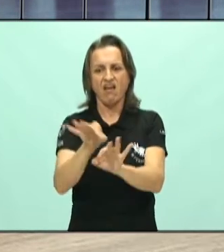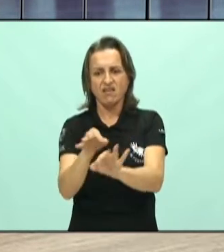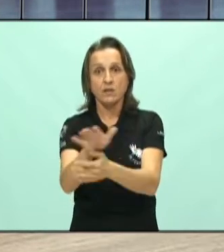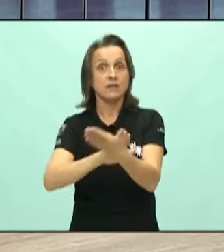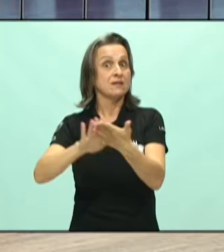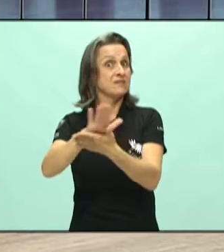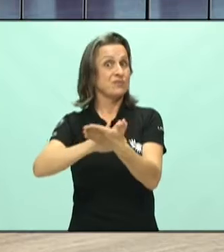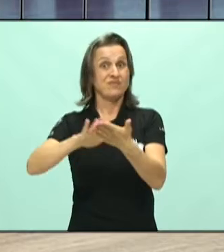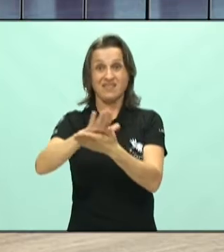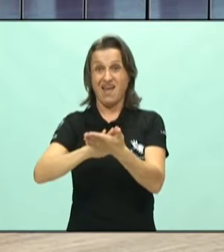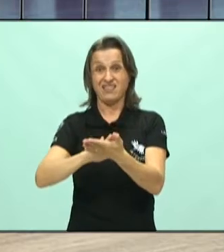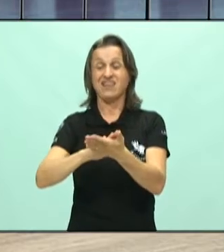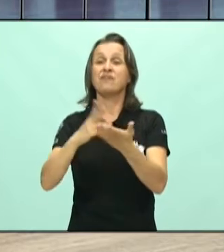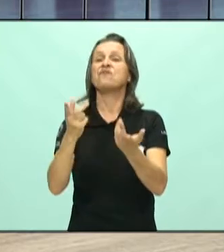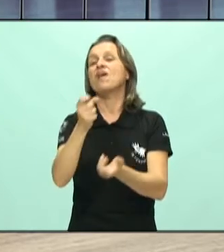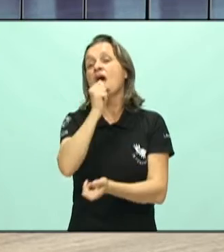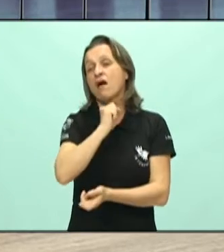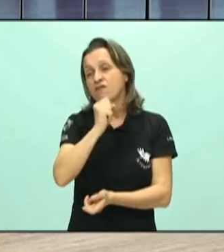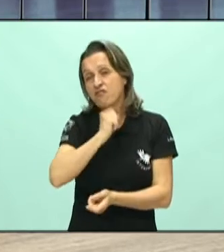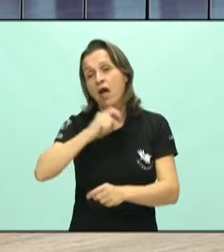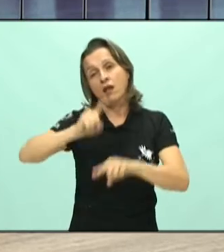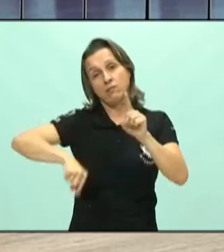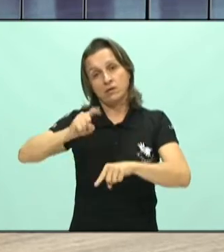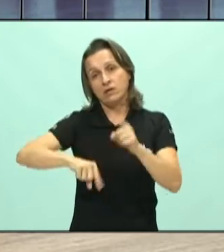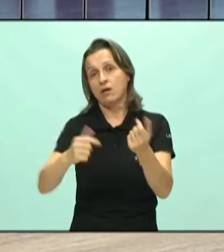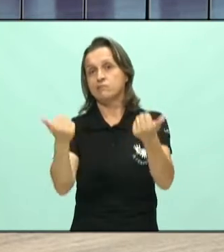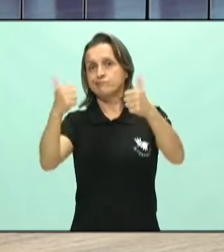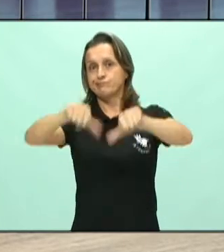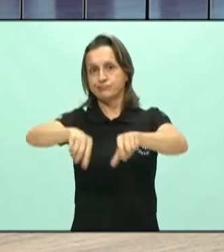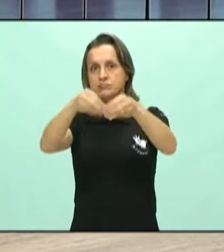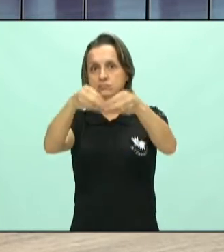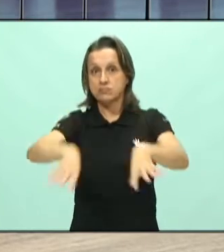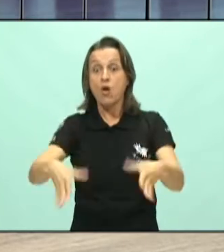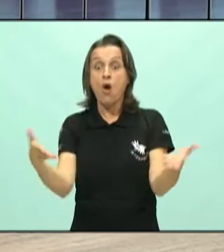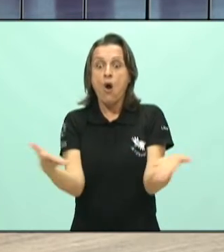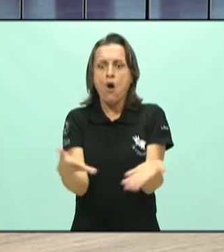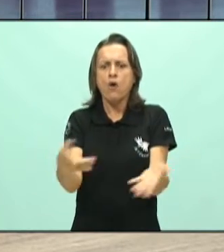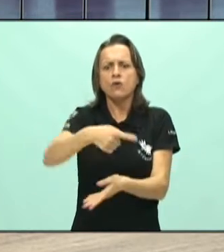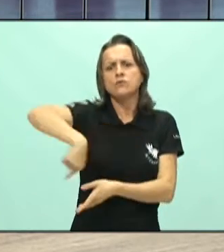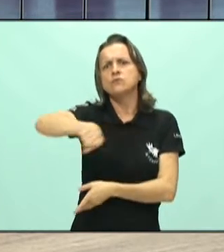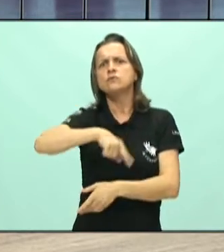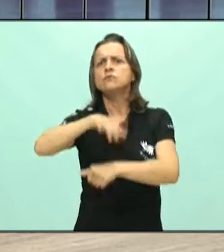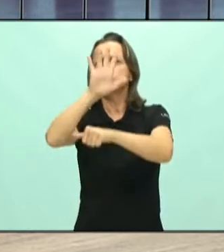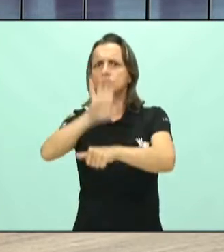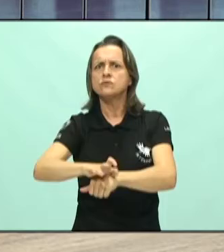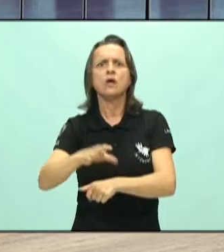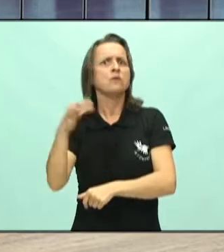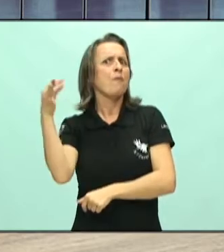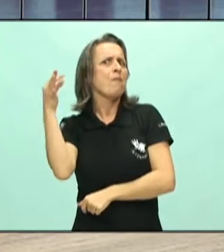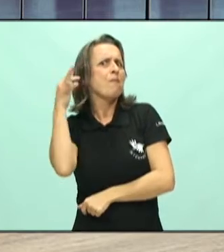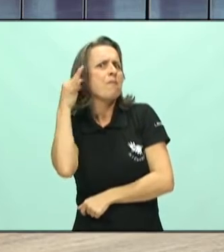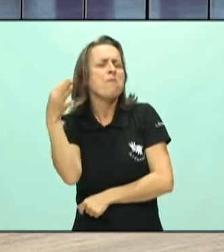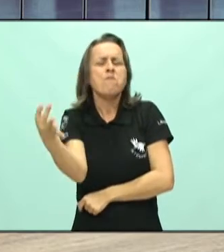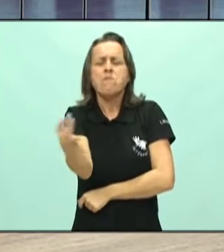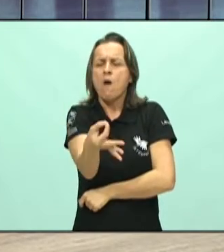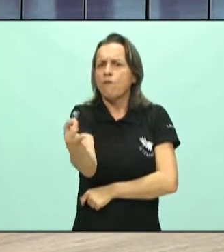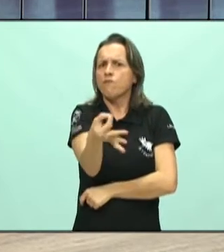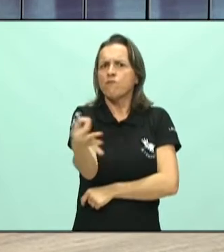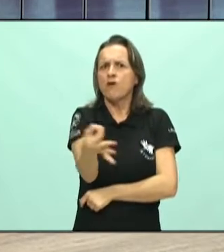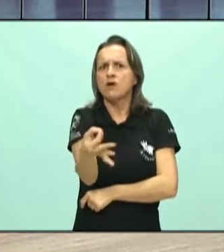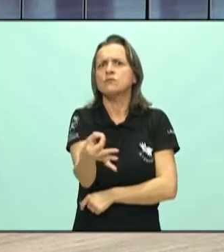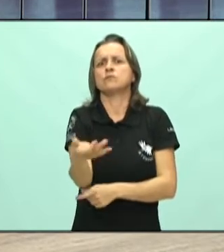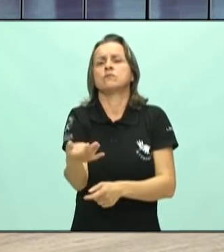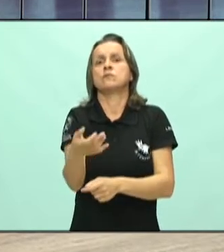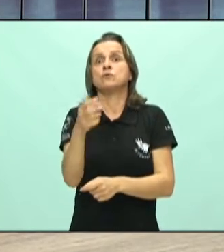tornam sucateados. Então, hoje nós somos conhecidos como um estado de excelência no comércio exterior. Em 2 ou 3 anos